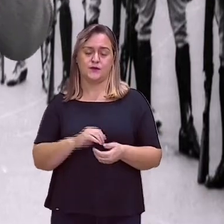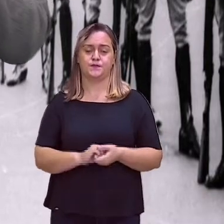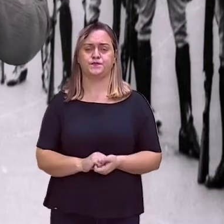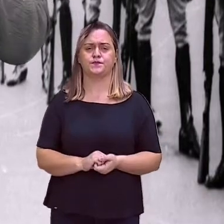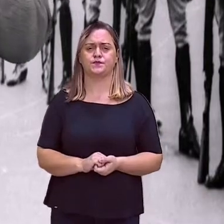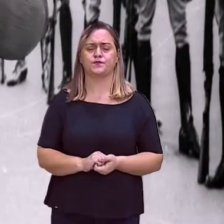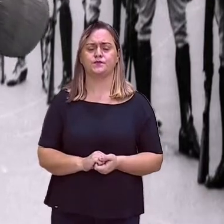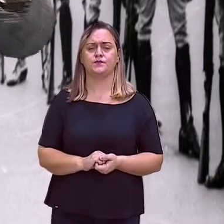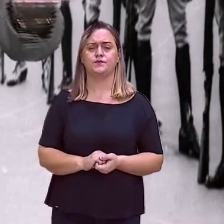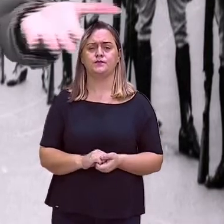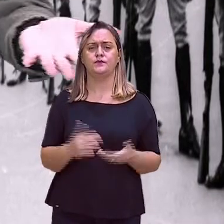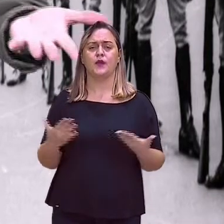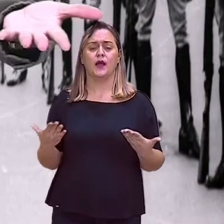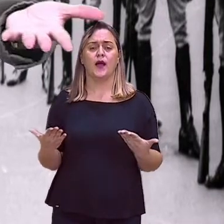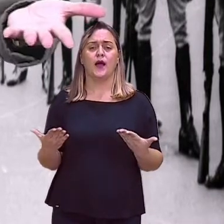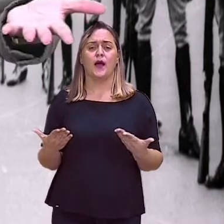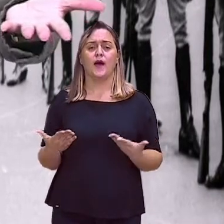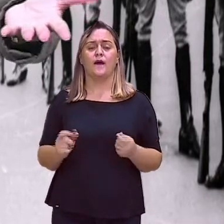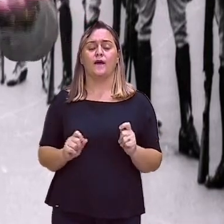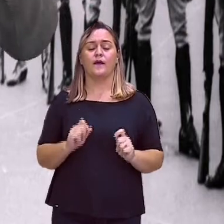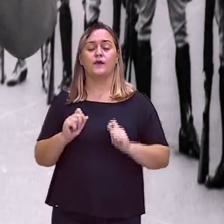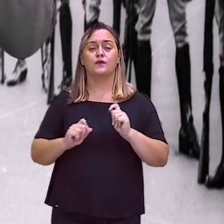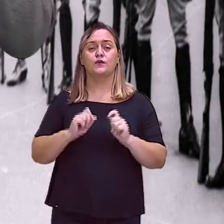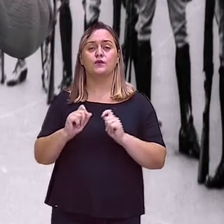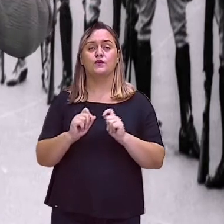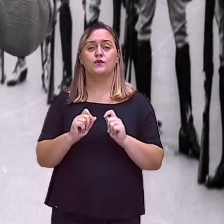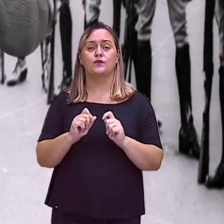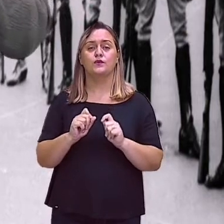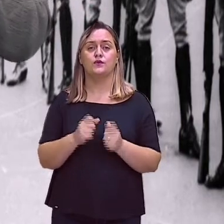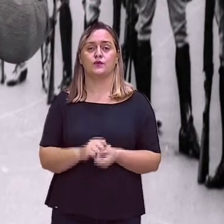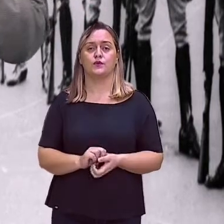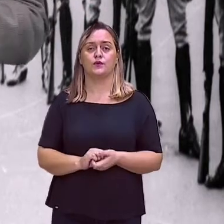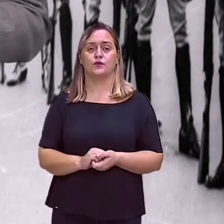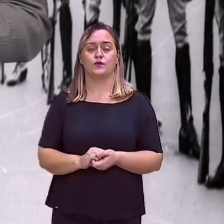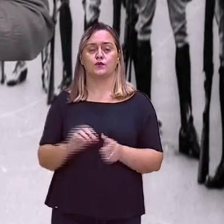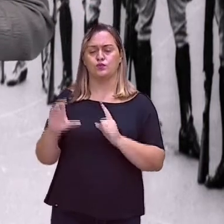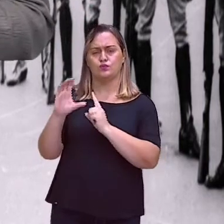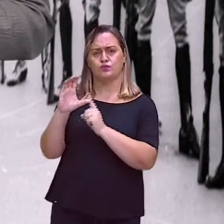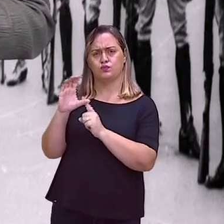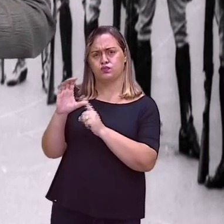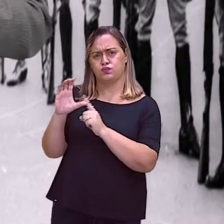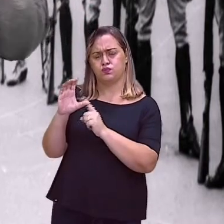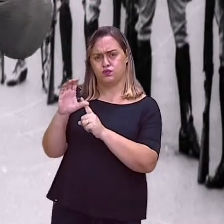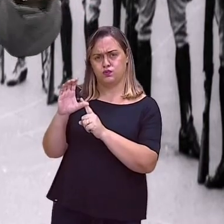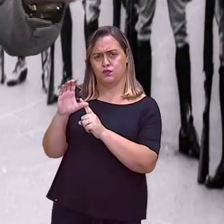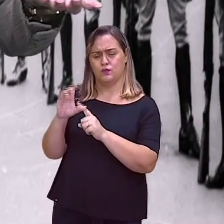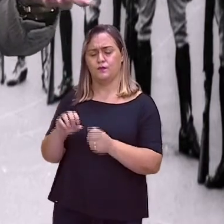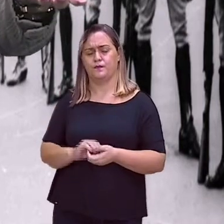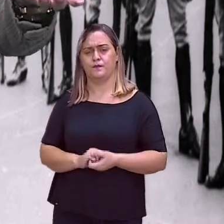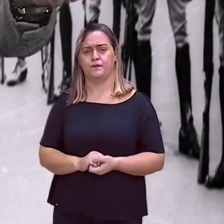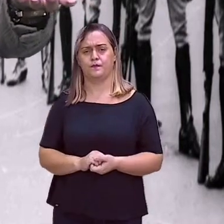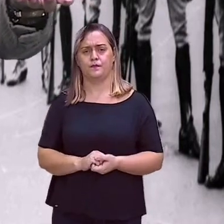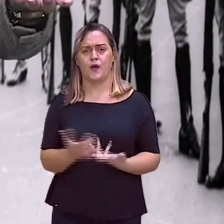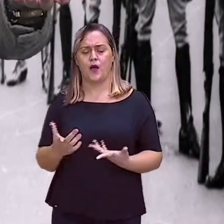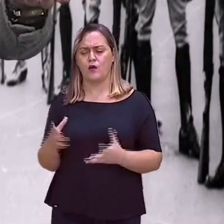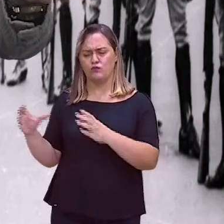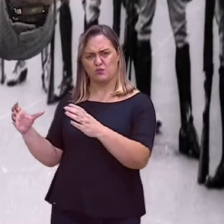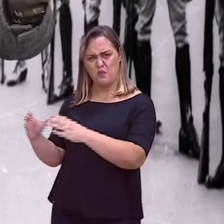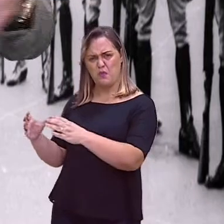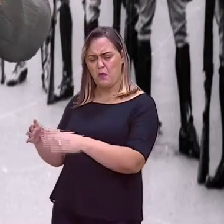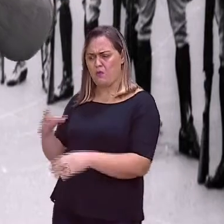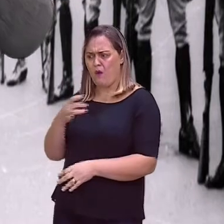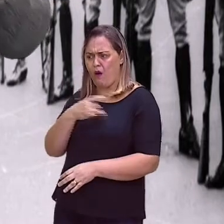Estado, para o povo. Isso é a parte do socialismo com o comunismo. Então, eles ficaram com medo, a grande